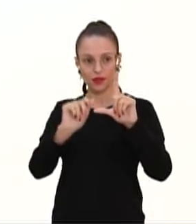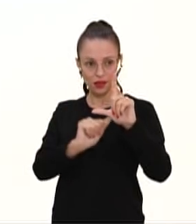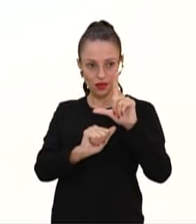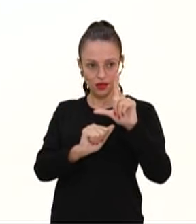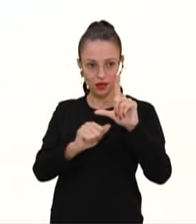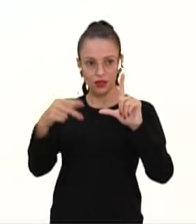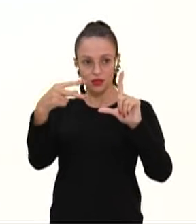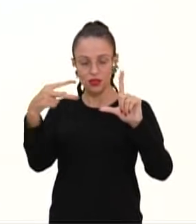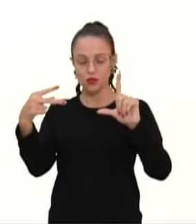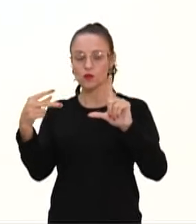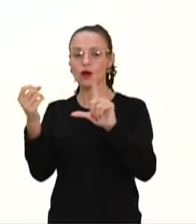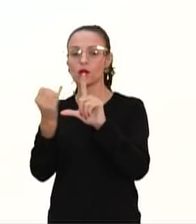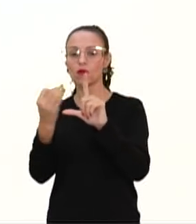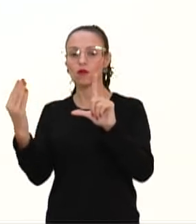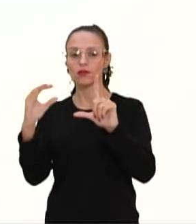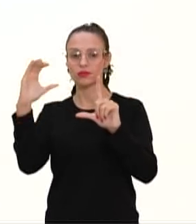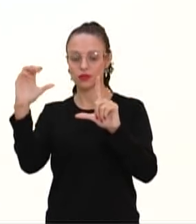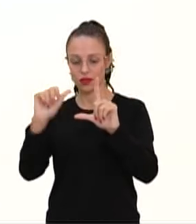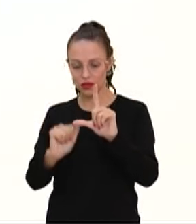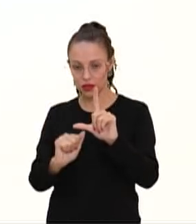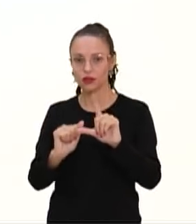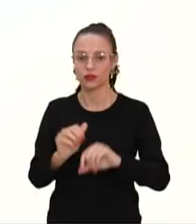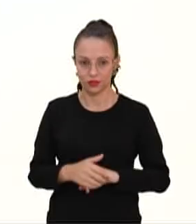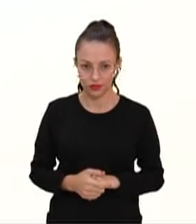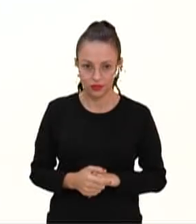A igual ao log de C na base A.